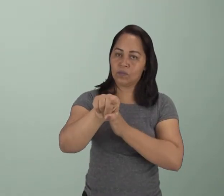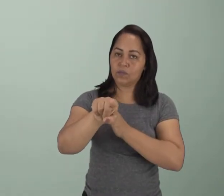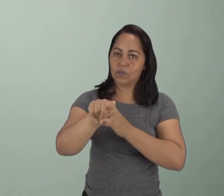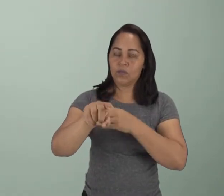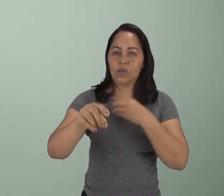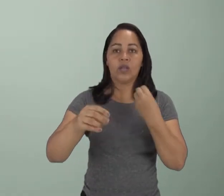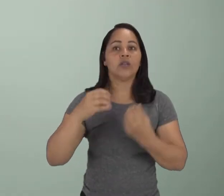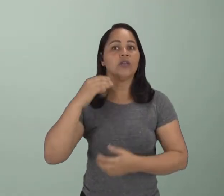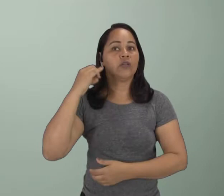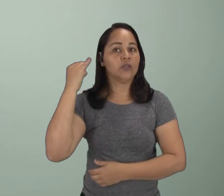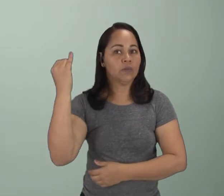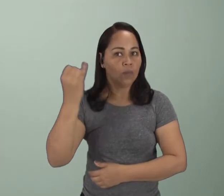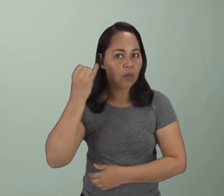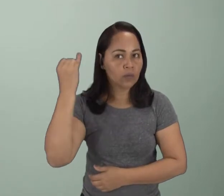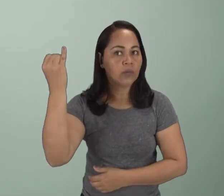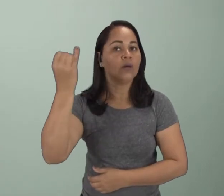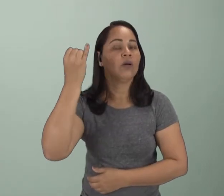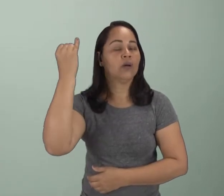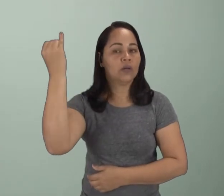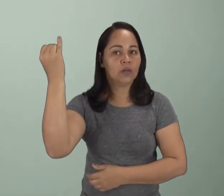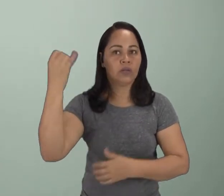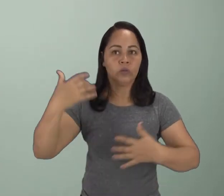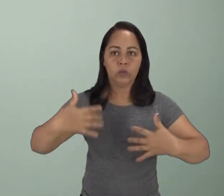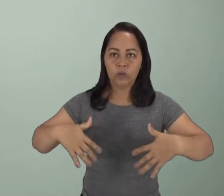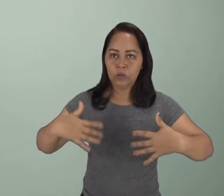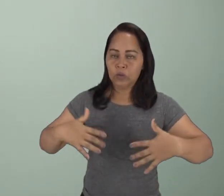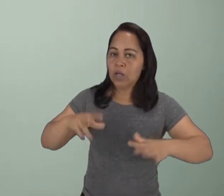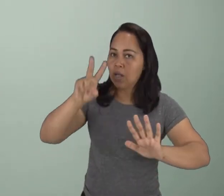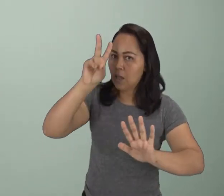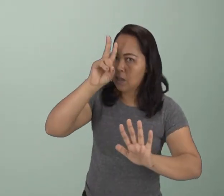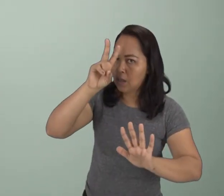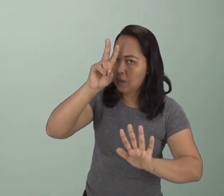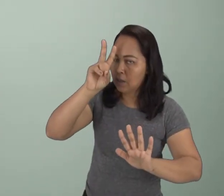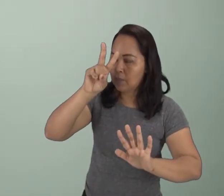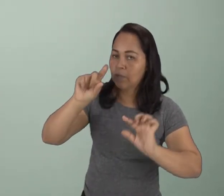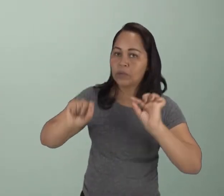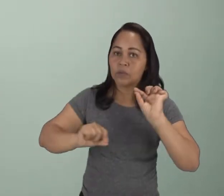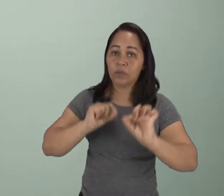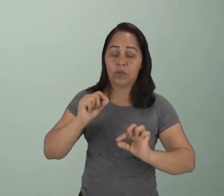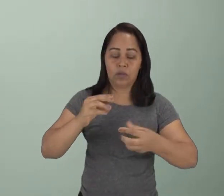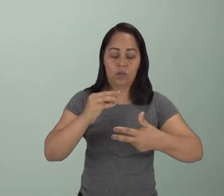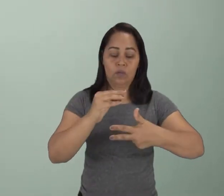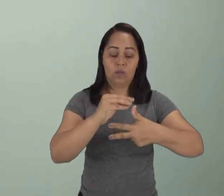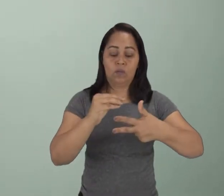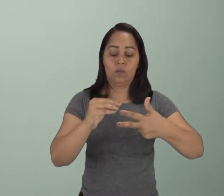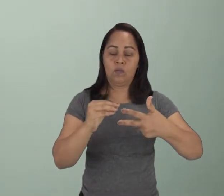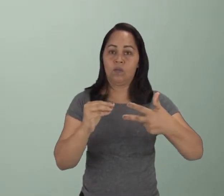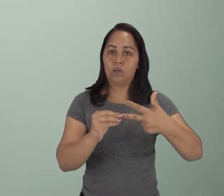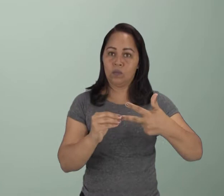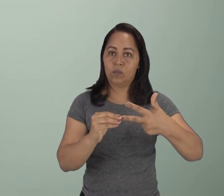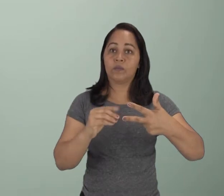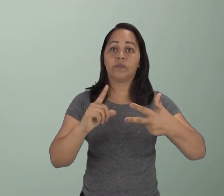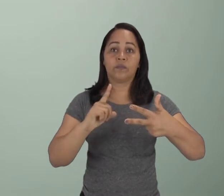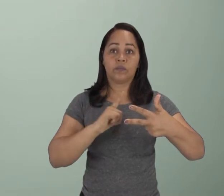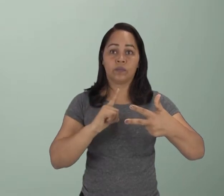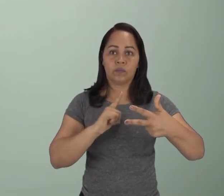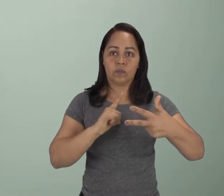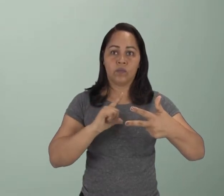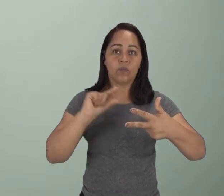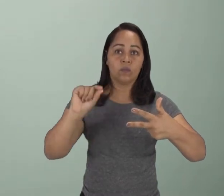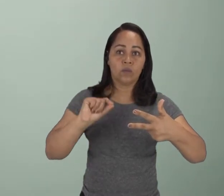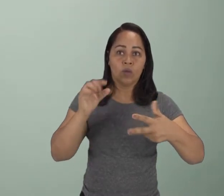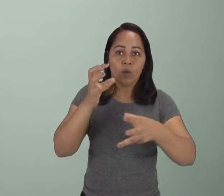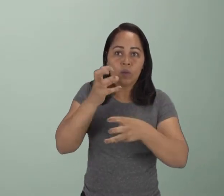de fundamental importância. Lembrem que o Exame Nacional do Ensino Médio ele é medido a partir de milésimos,